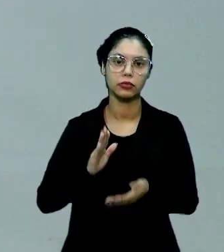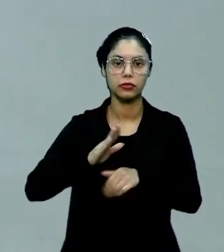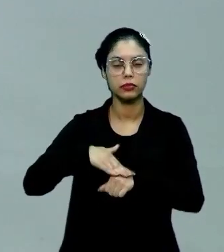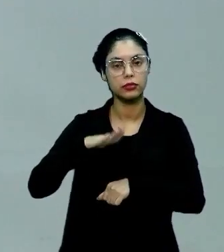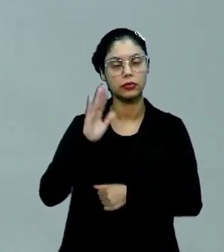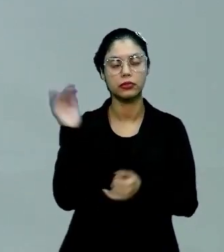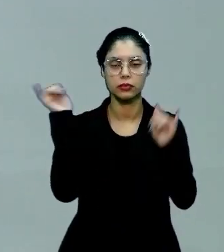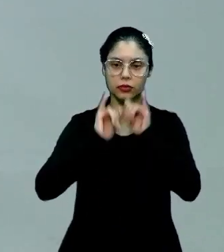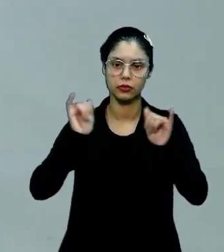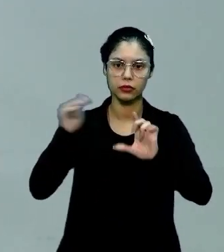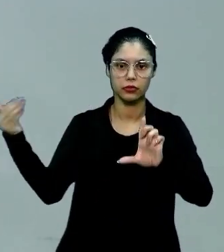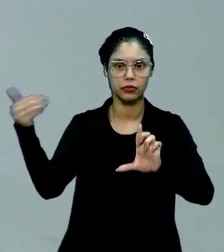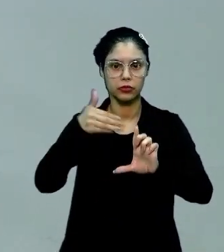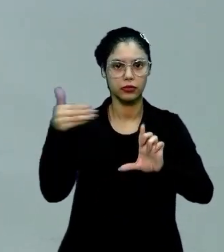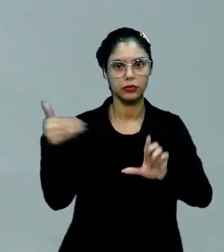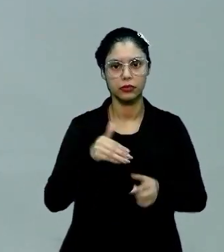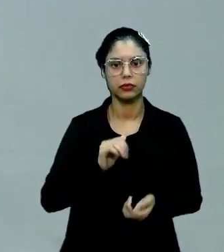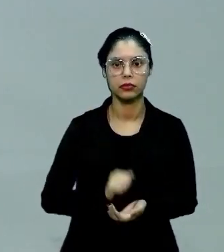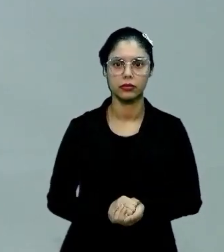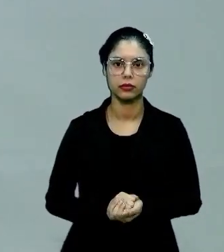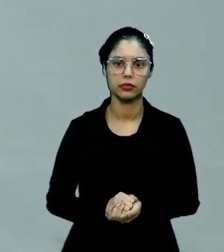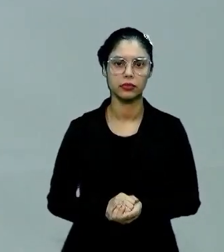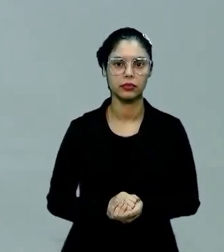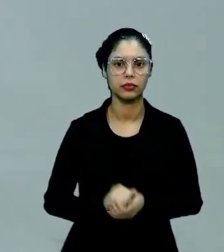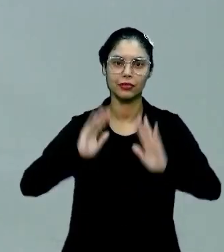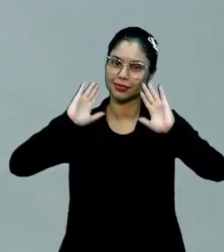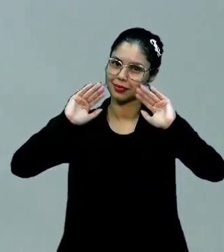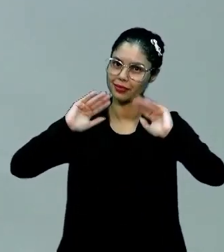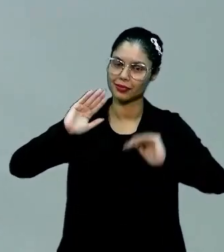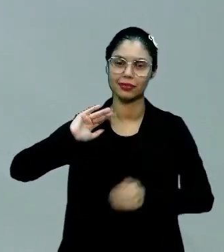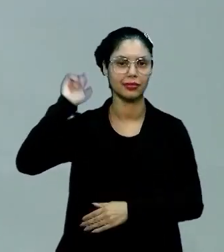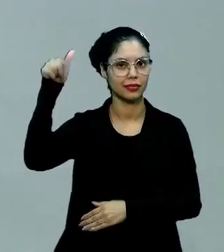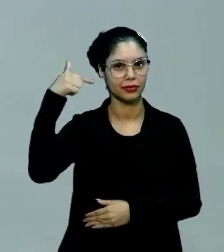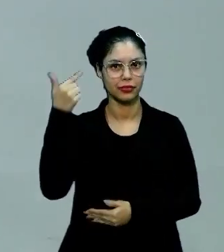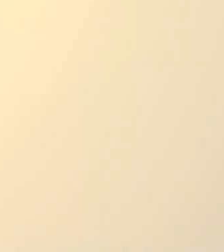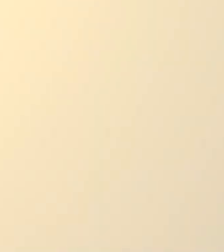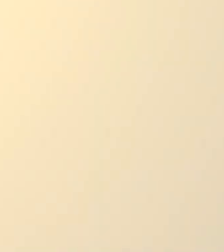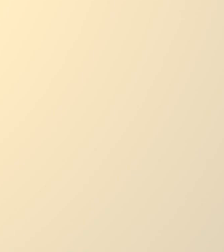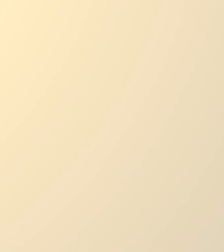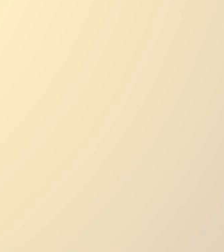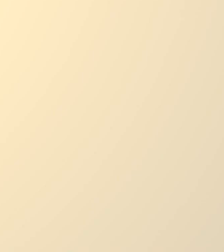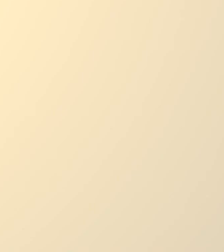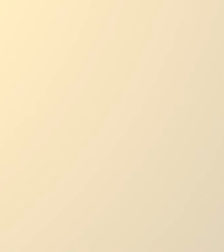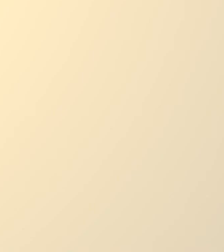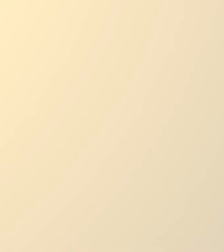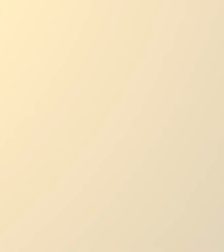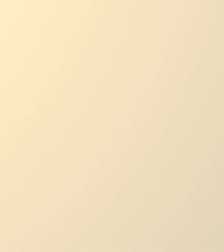informações, acessem a plataforma, ok? Bye bye, see you next class!